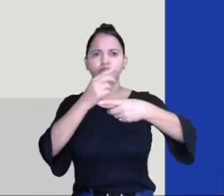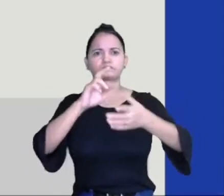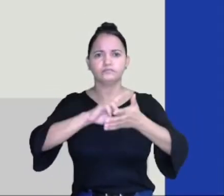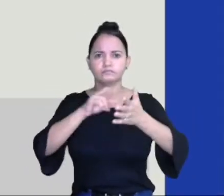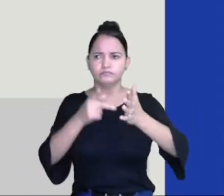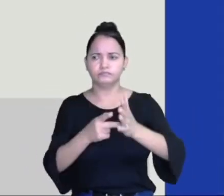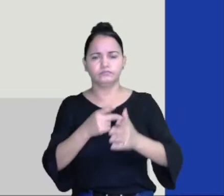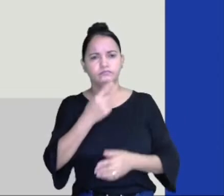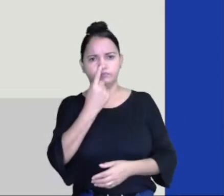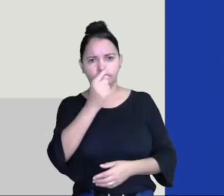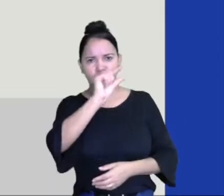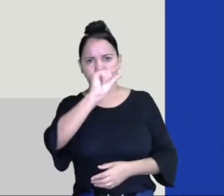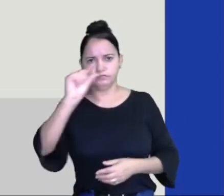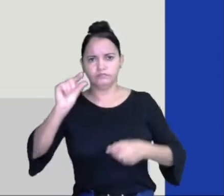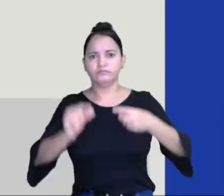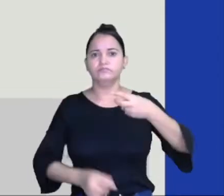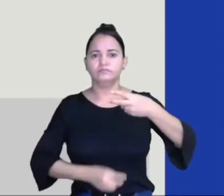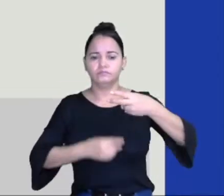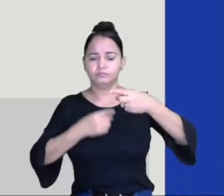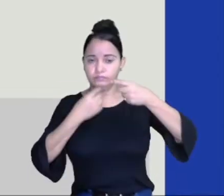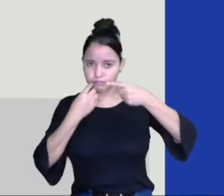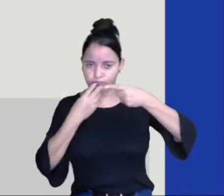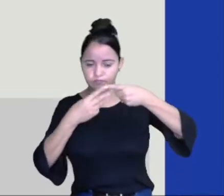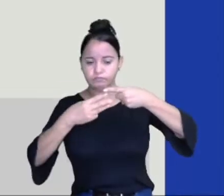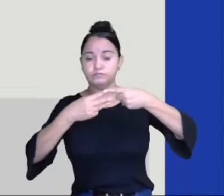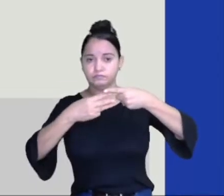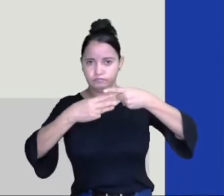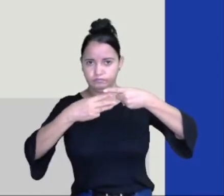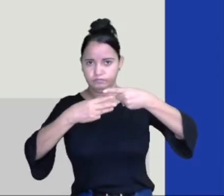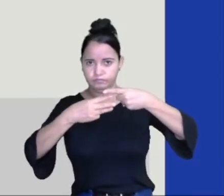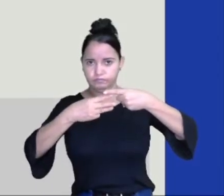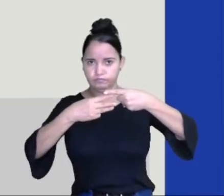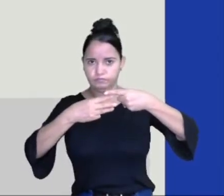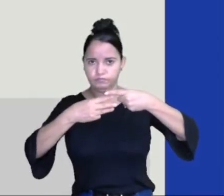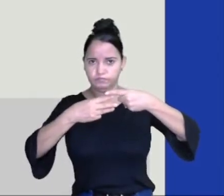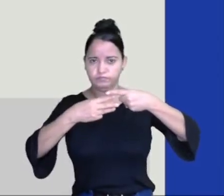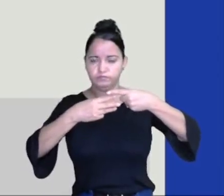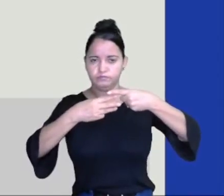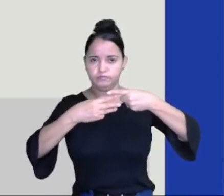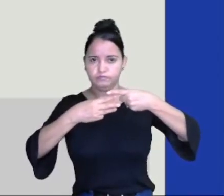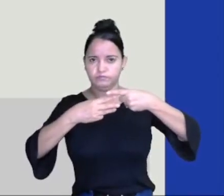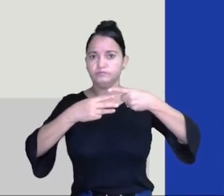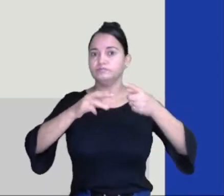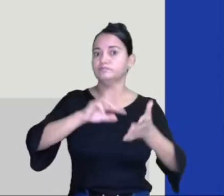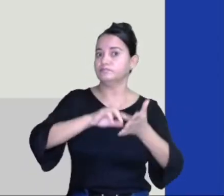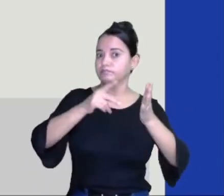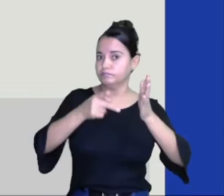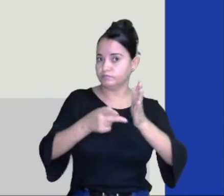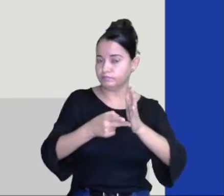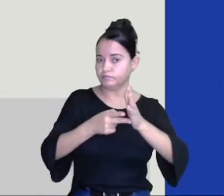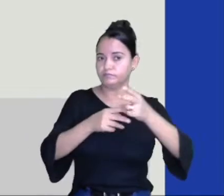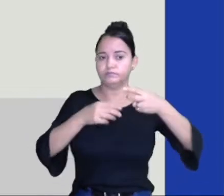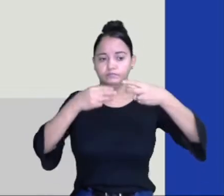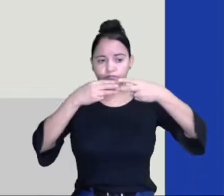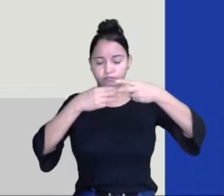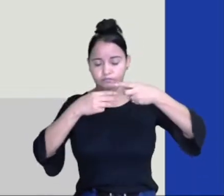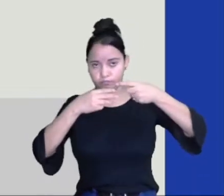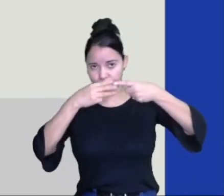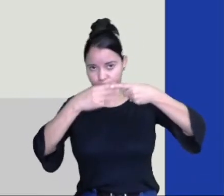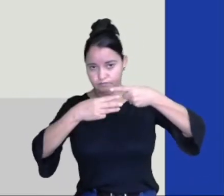Porque esse número 3 que está aí no denominador, que eu denomino a fração de numerador, a parte que